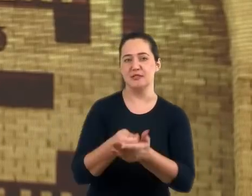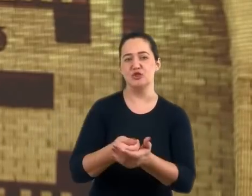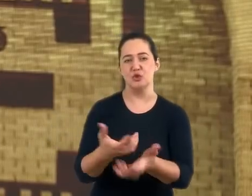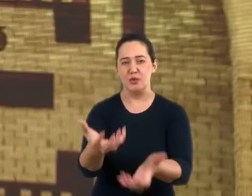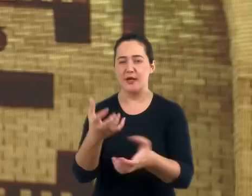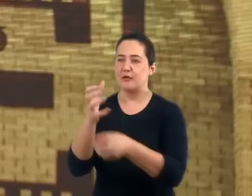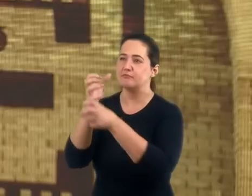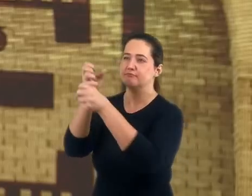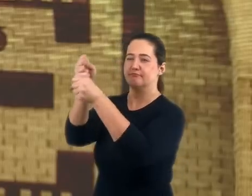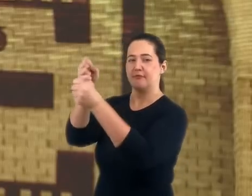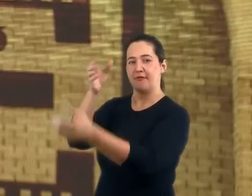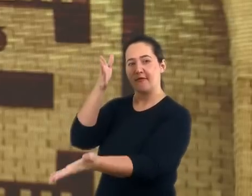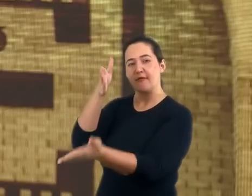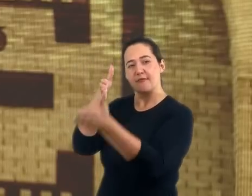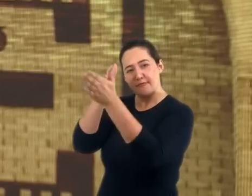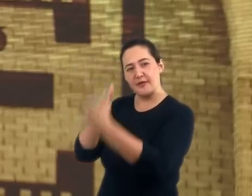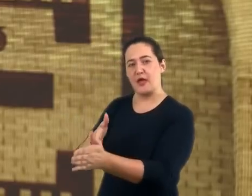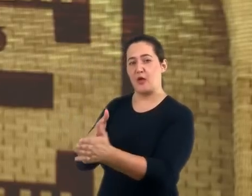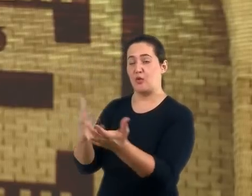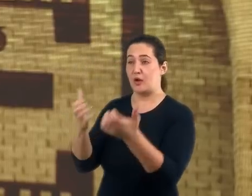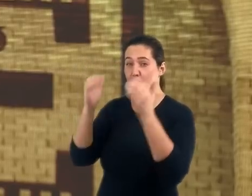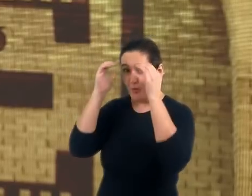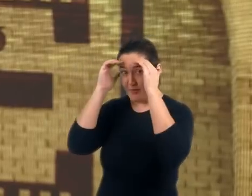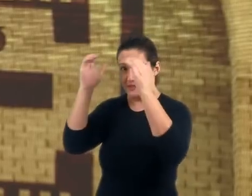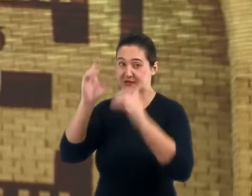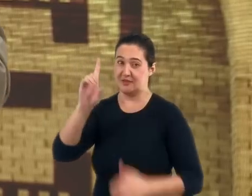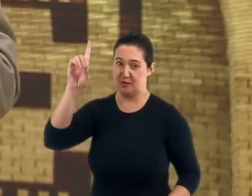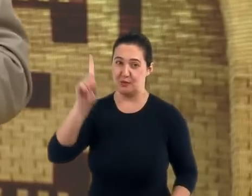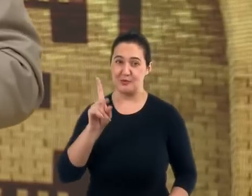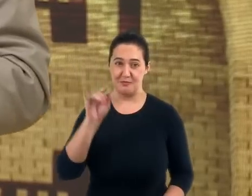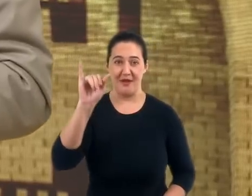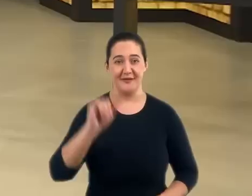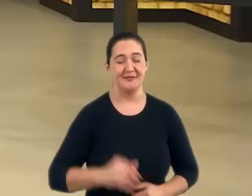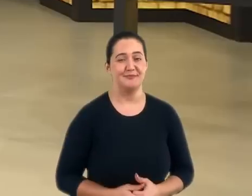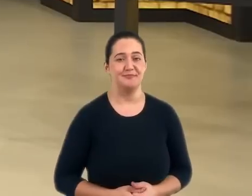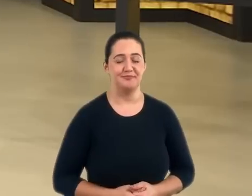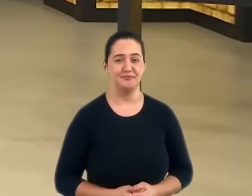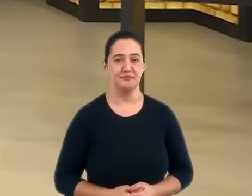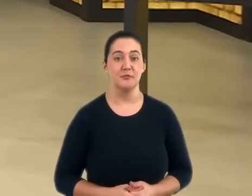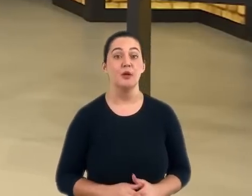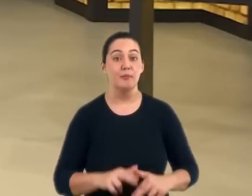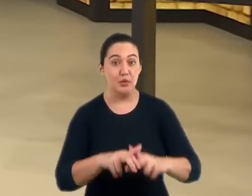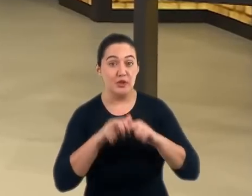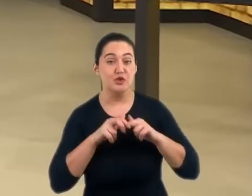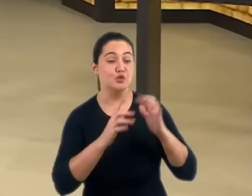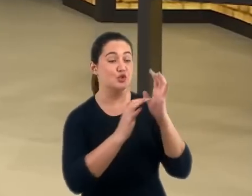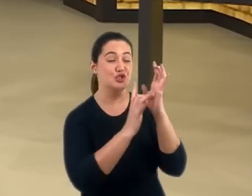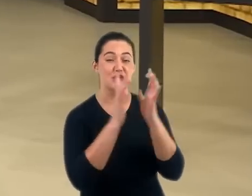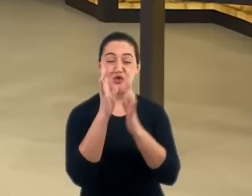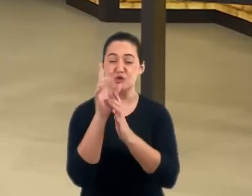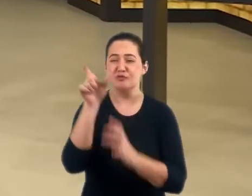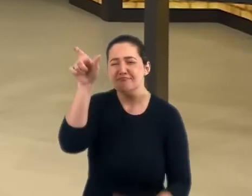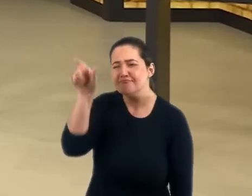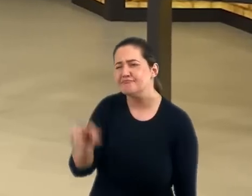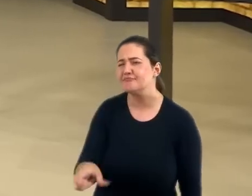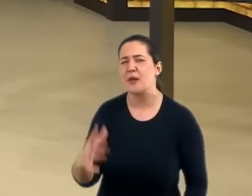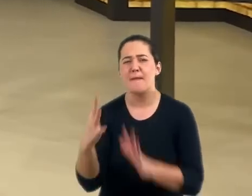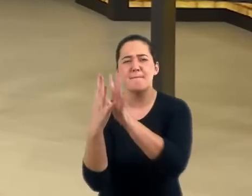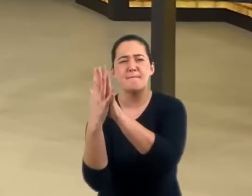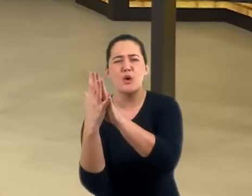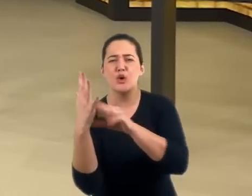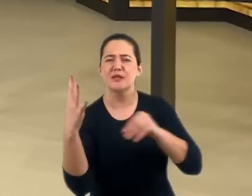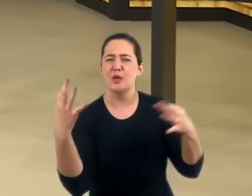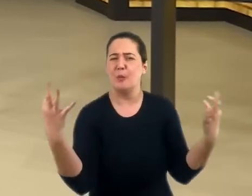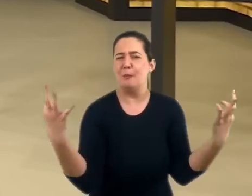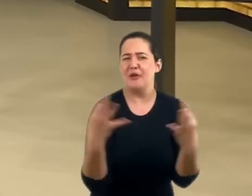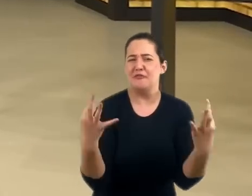fiel e obedecer à vontade de seu Pai que está no céu. Portanto, Jesus deu um exemplo perfeito de como